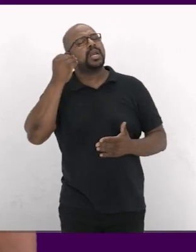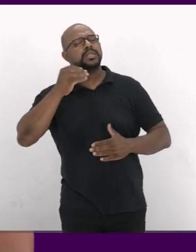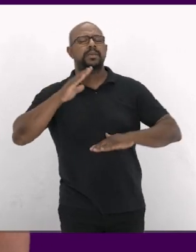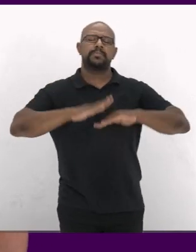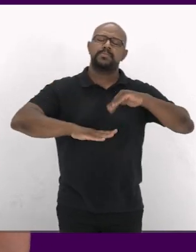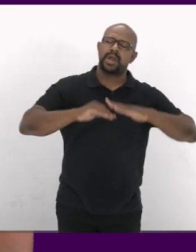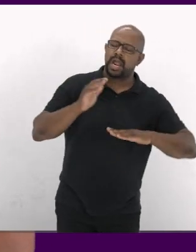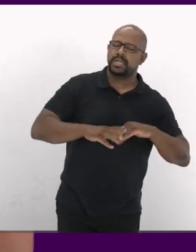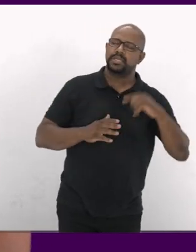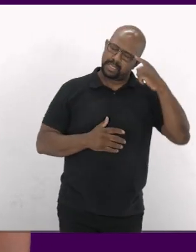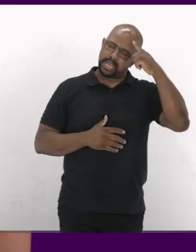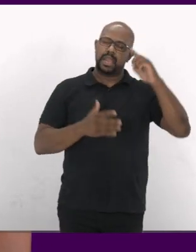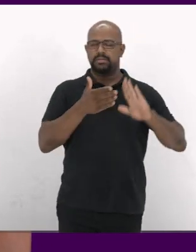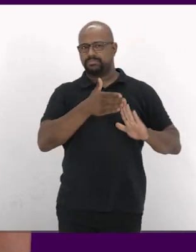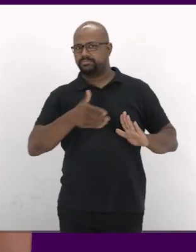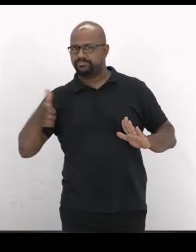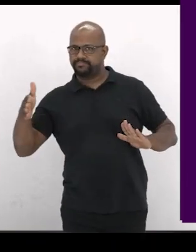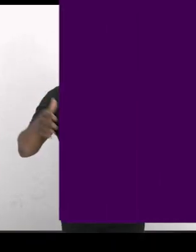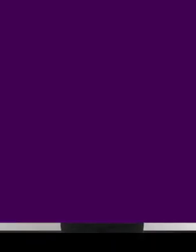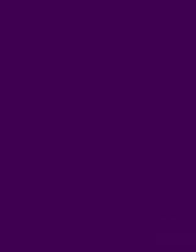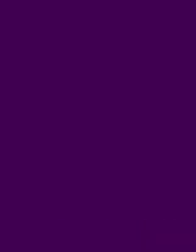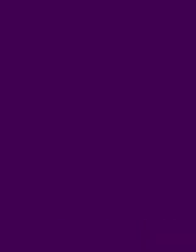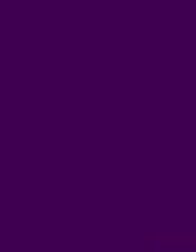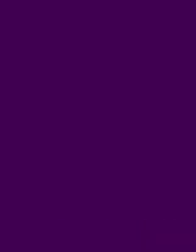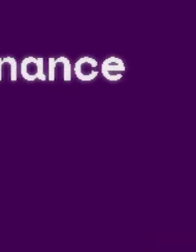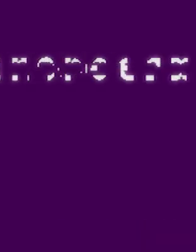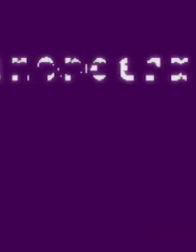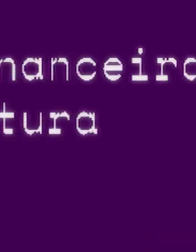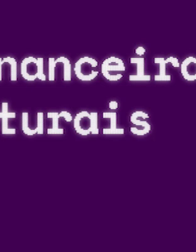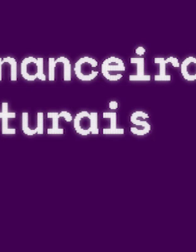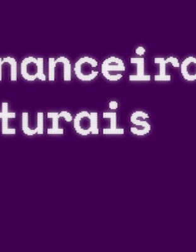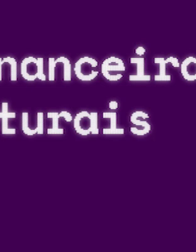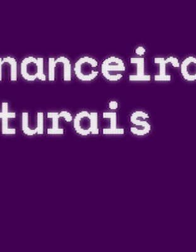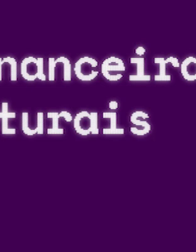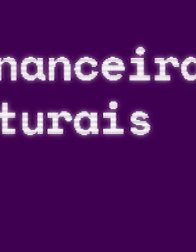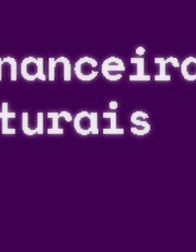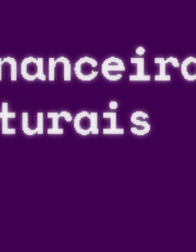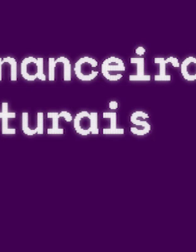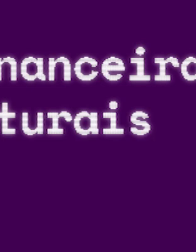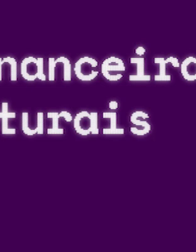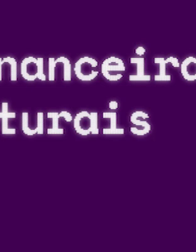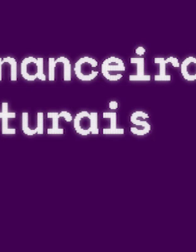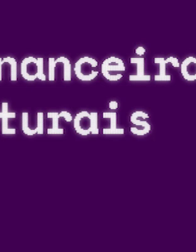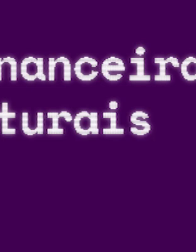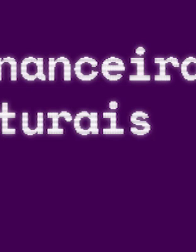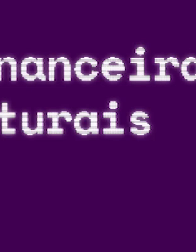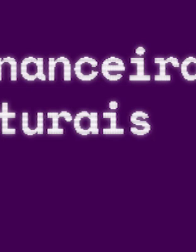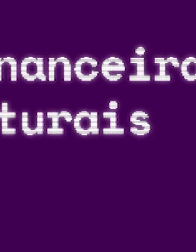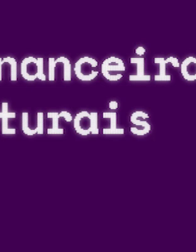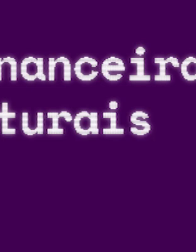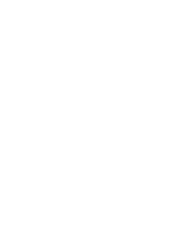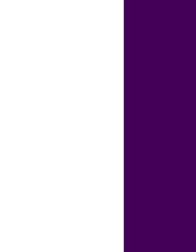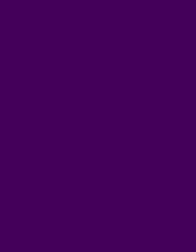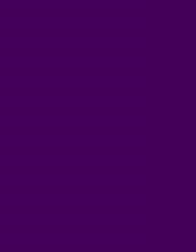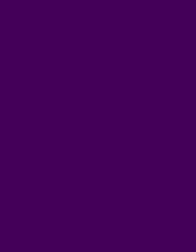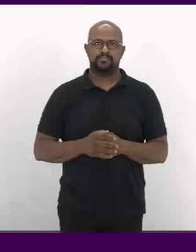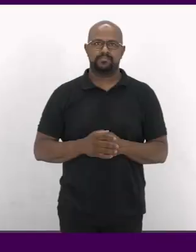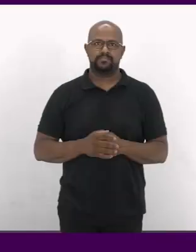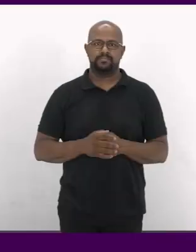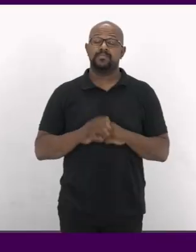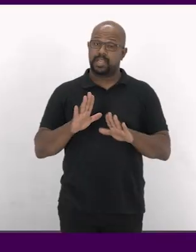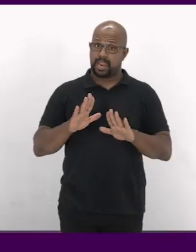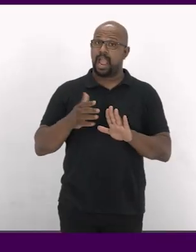práticas ou ideias ao longo desta videoaula. Texto: Tópico 1. Sustentabilidade financeira de instituições